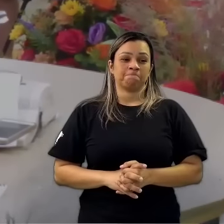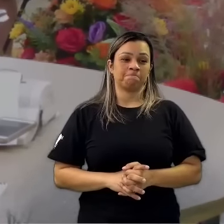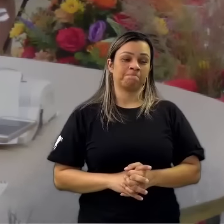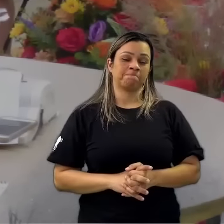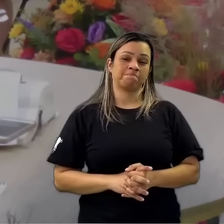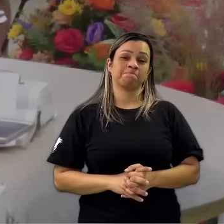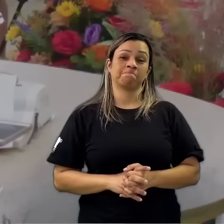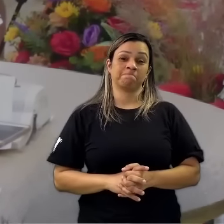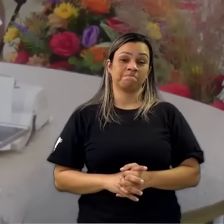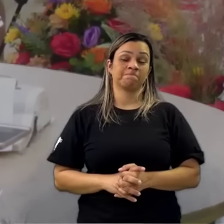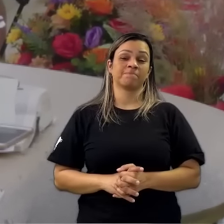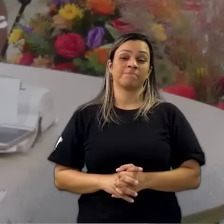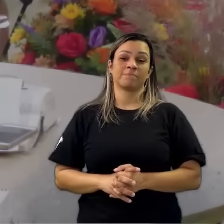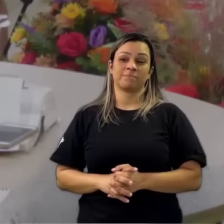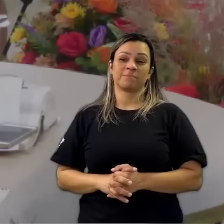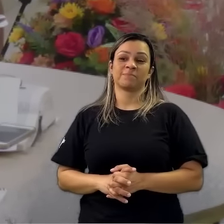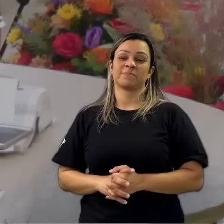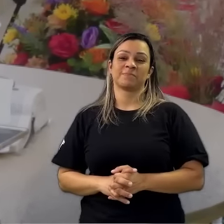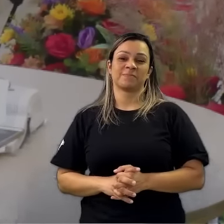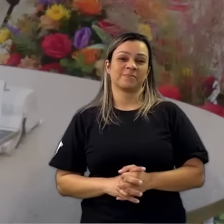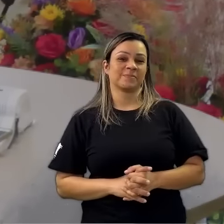meu Deus